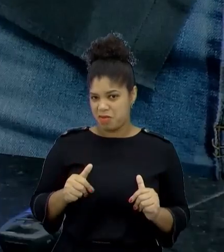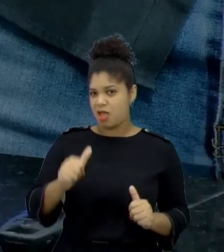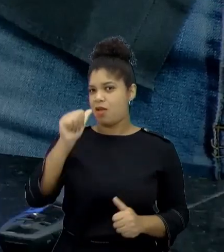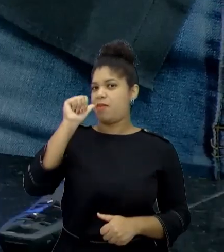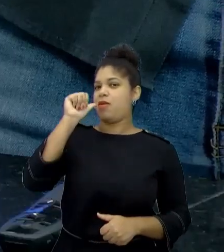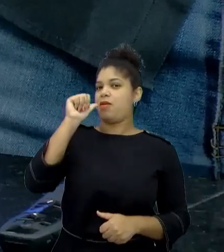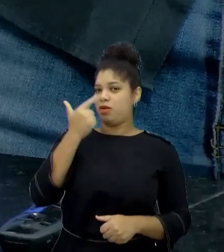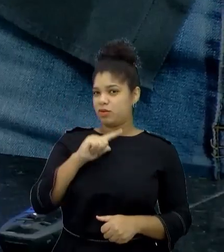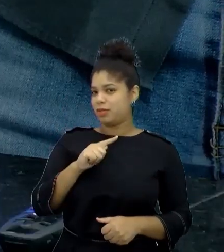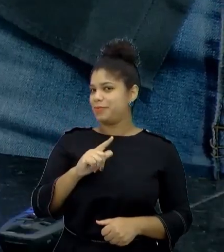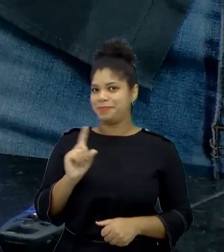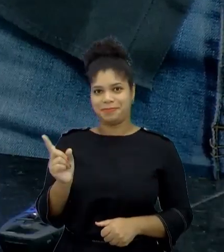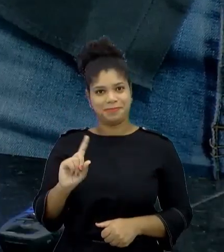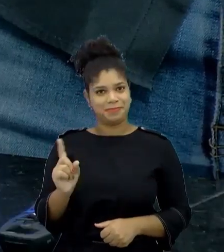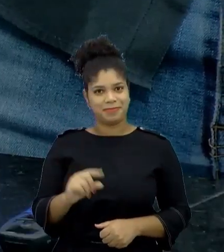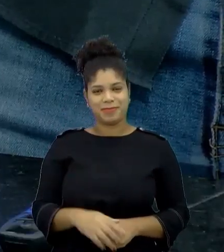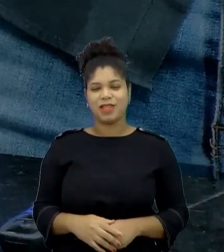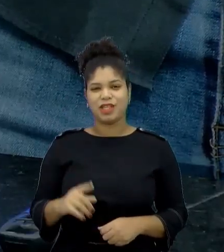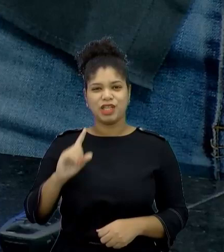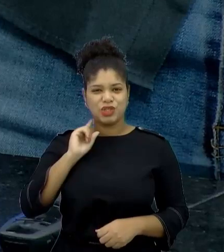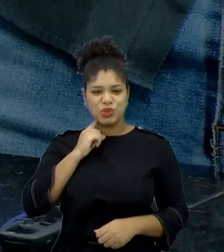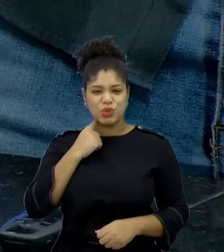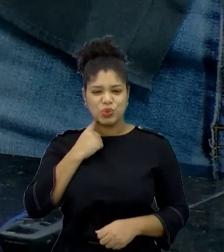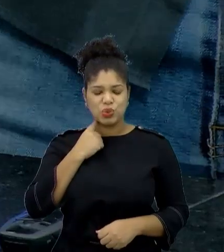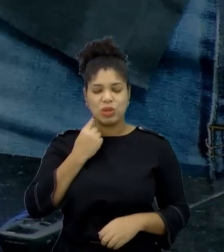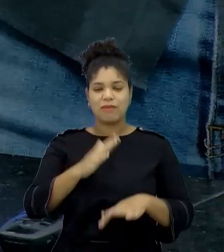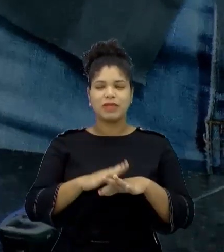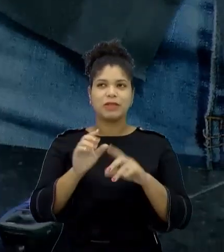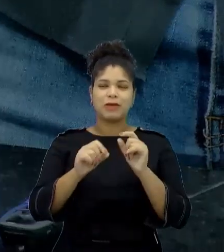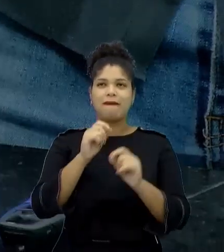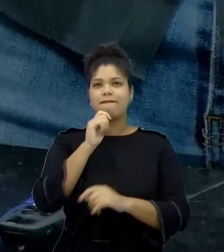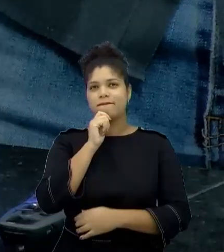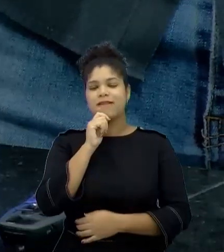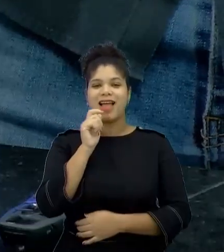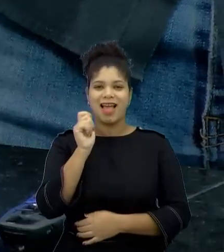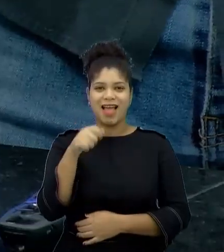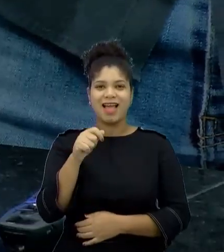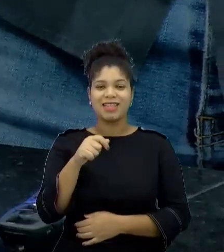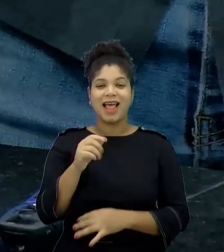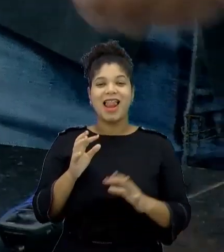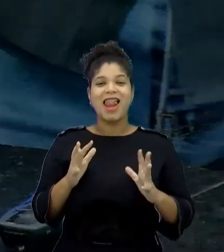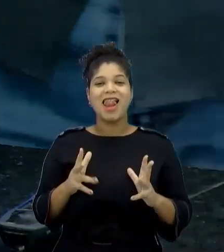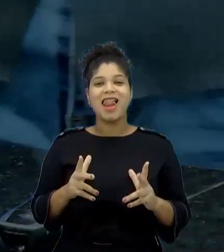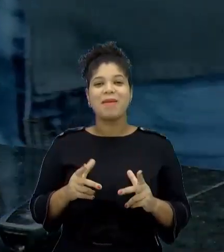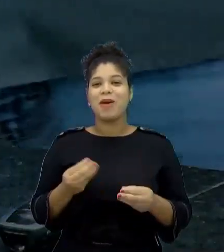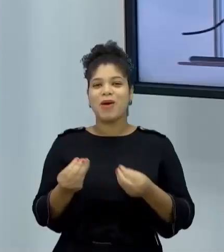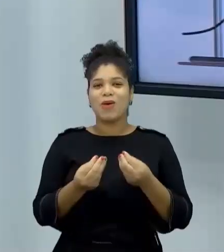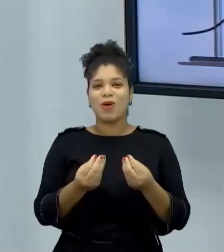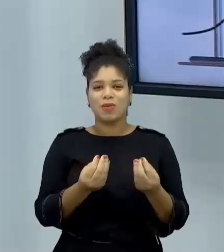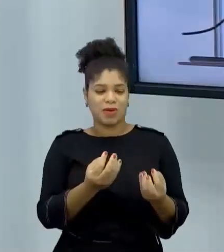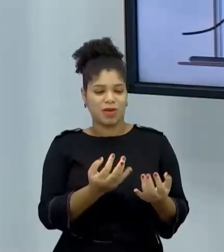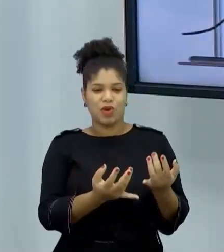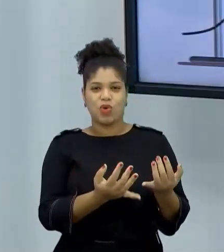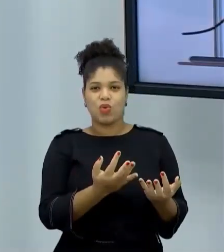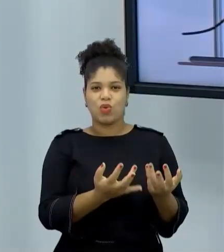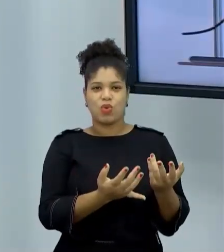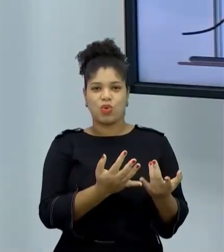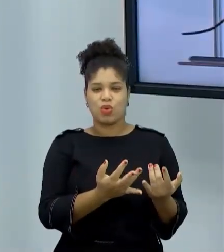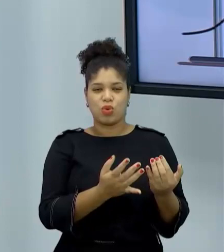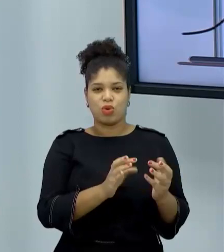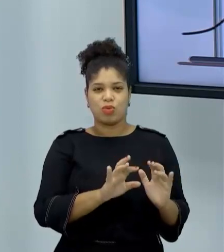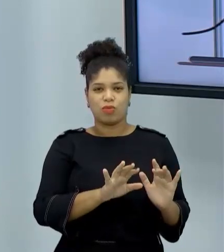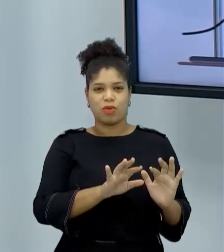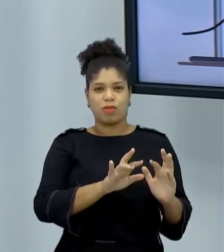né? Então o que eu posso fazer? Ela está meio sujinha. Não, o que eu posso fazer? Eu posso destilar essa água e aí eu separo uma parte